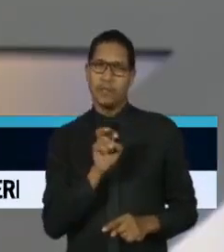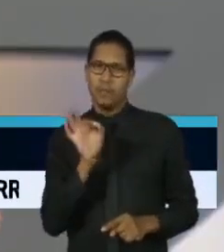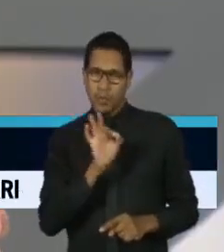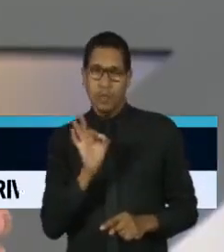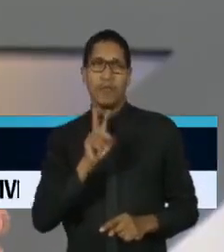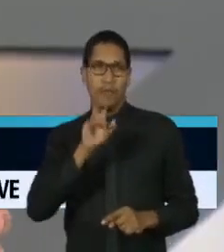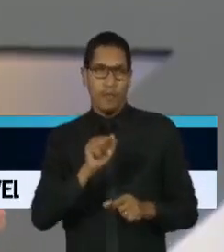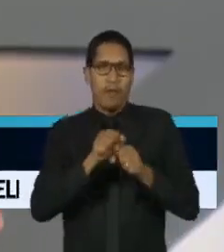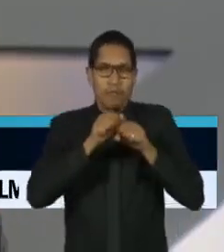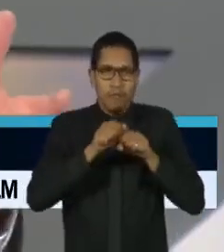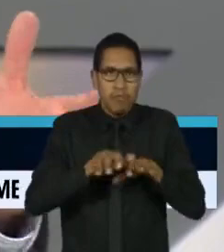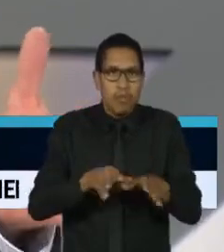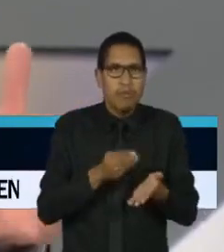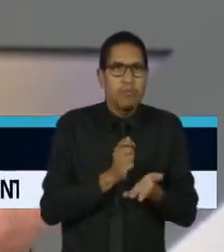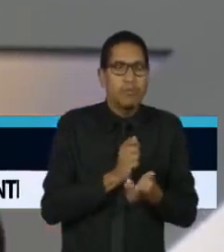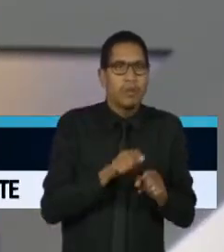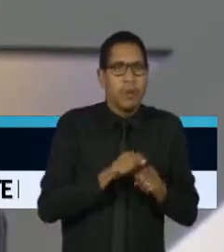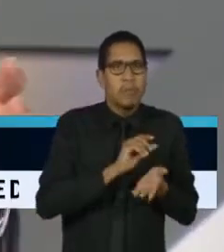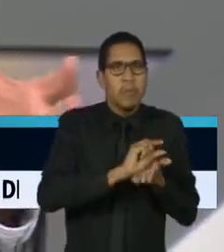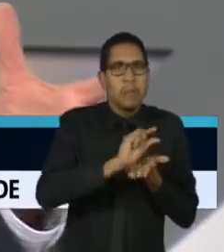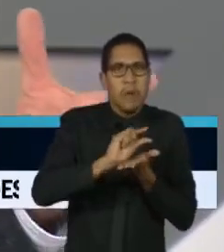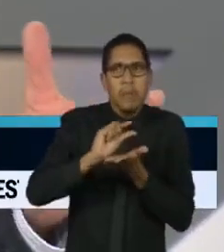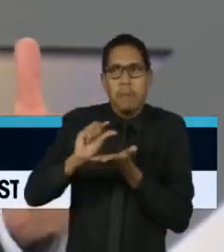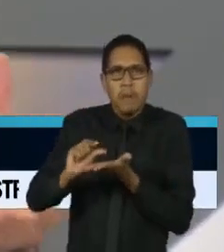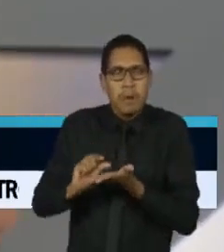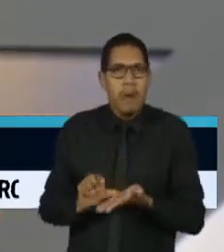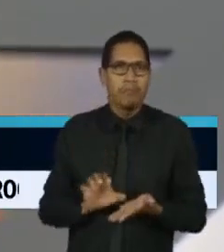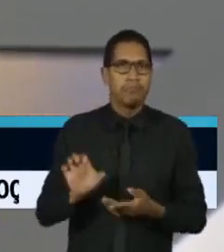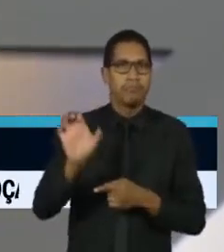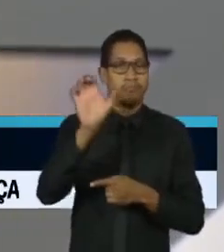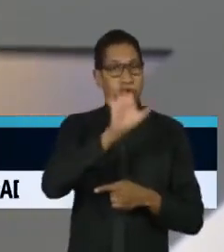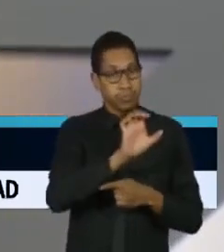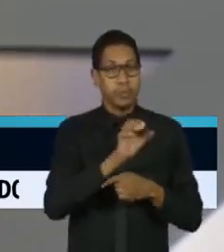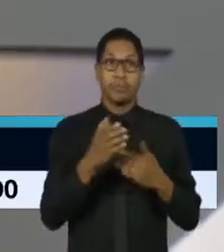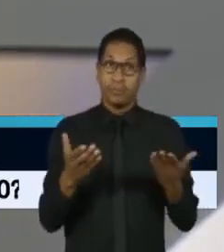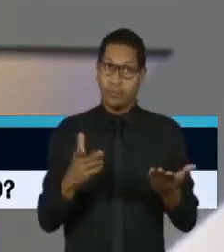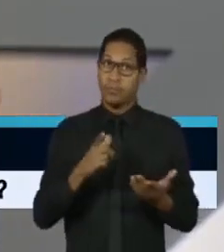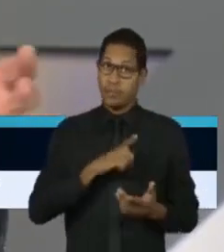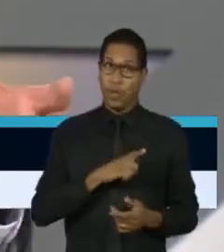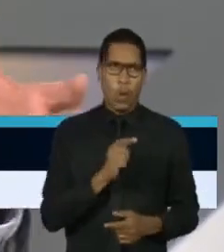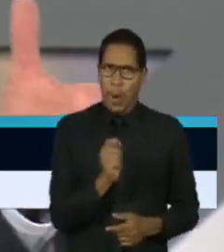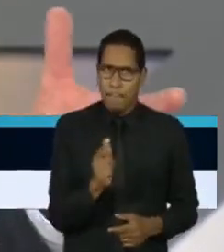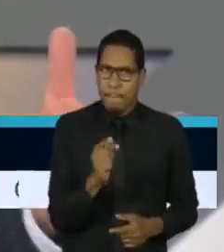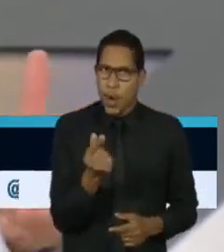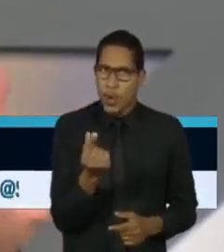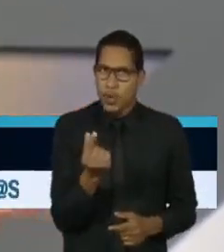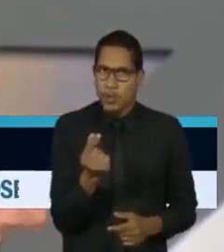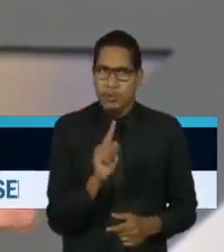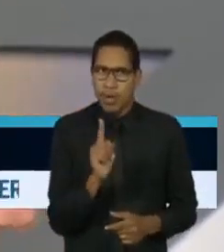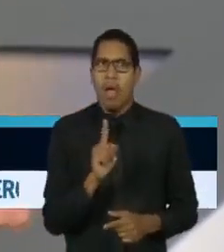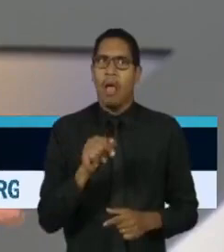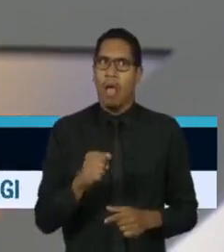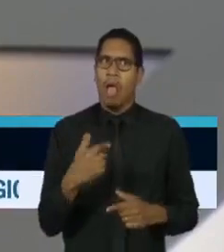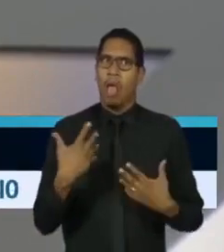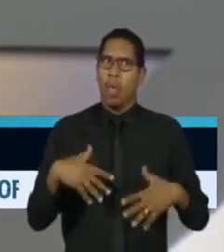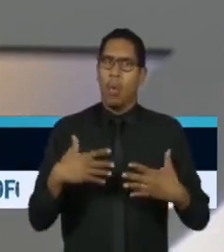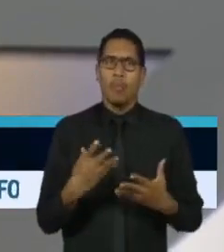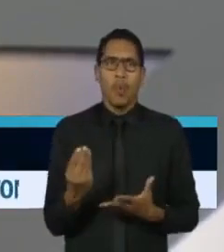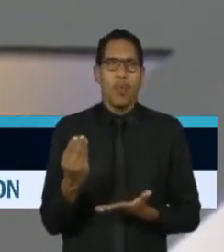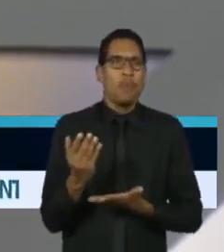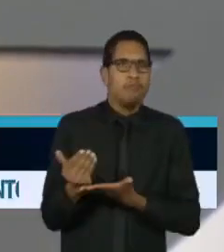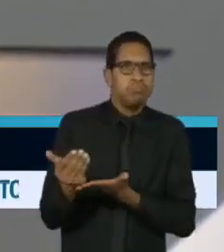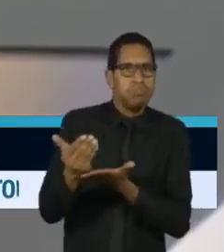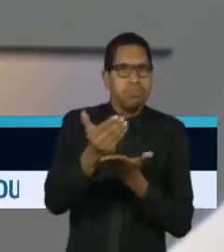por cento então é quando os quer mexer com todos os entes Federados se não é pouco dinheiro muito dinheiro 200